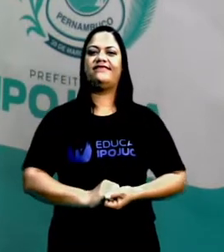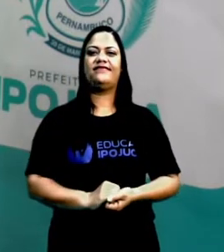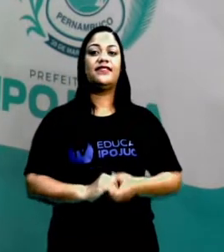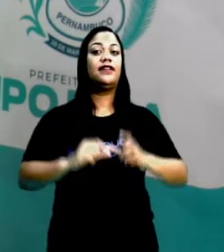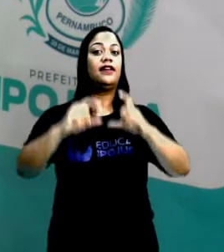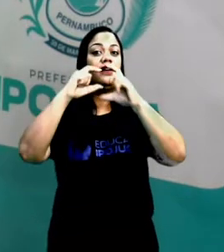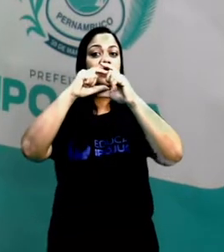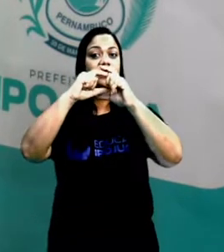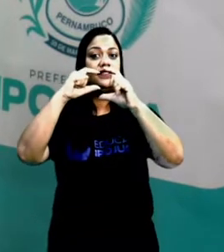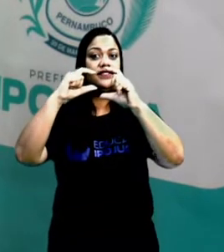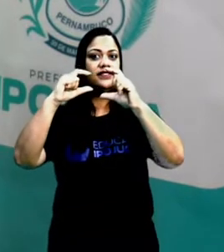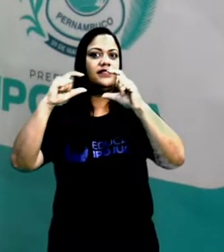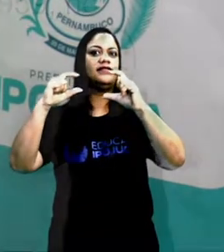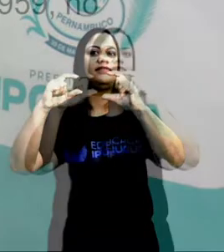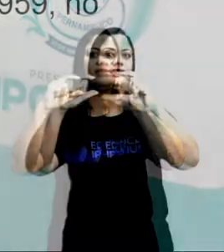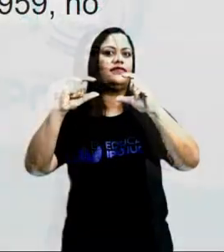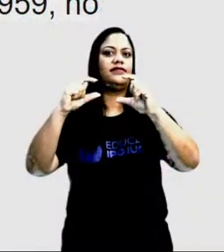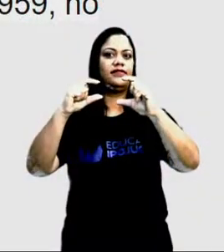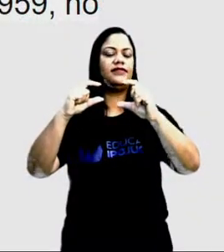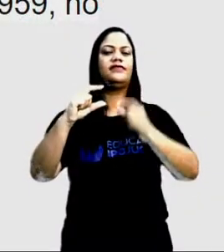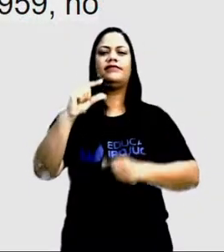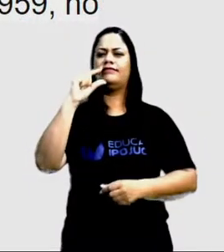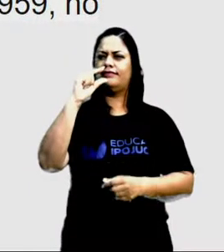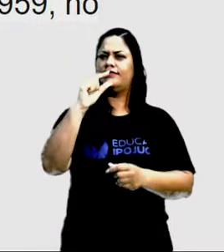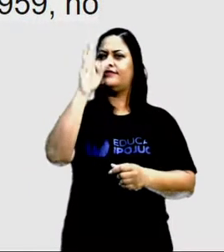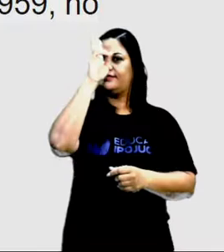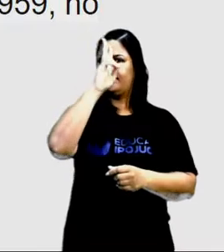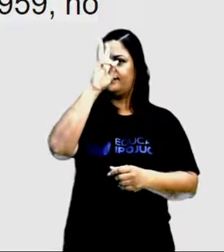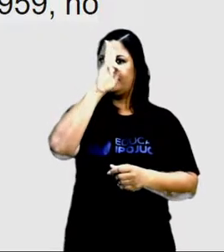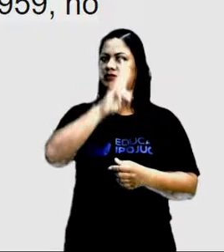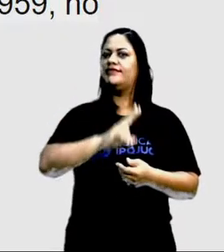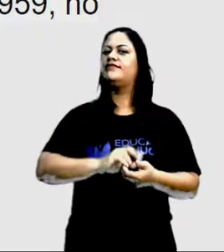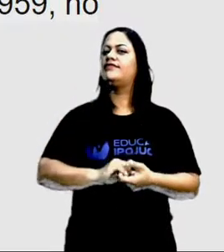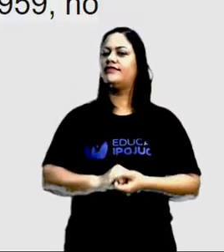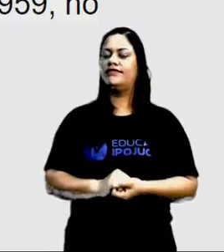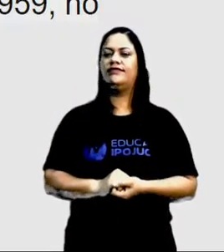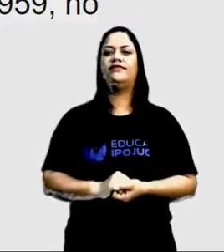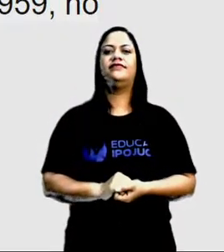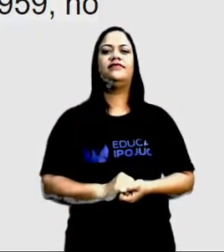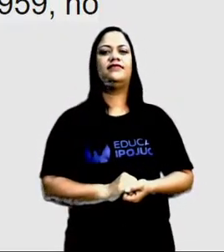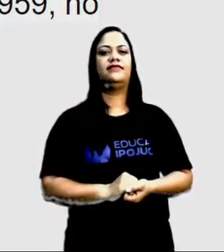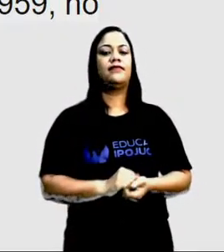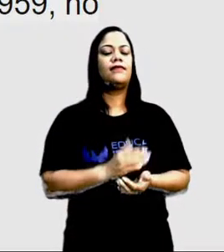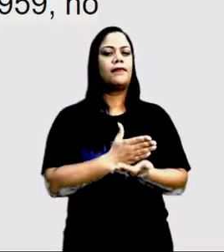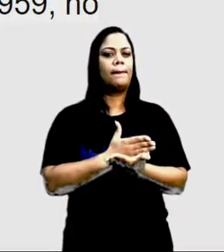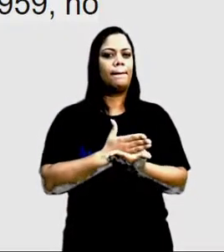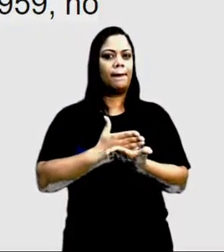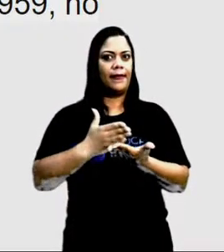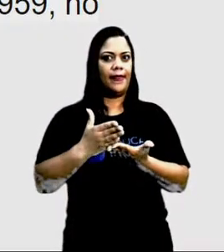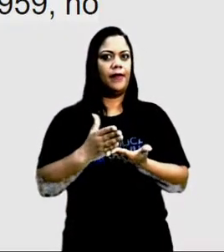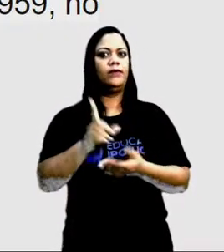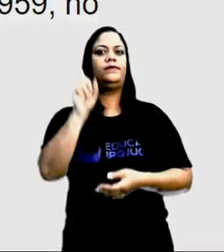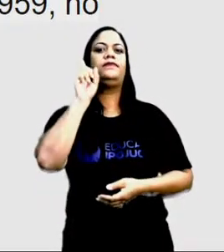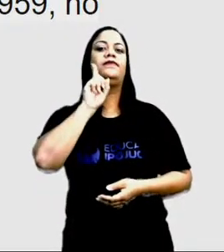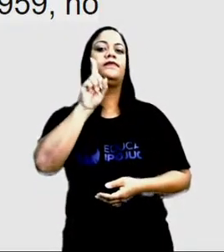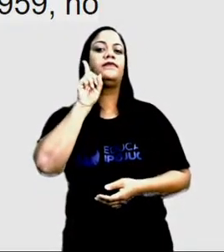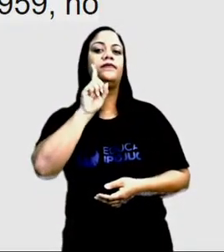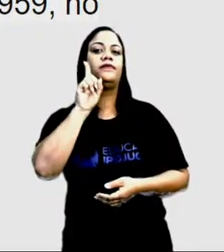As tirinhas, né? Sobre um pouco sobre a história delas. Essas tirinhas, elas surgiu lá nos Estados